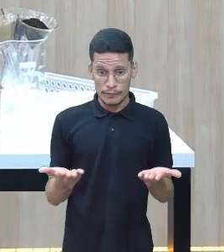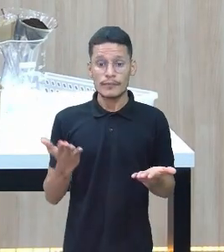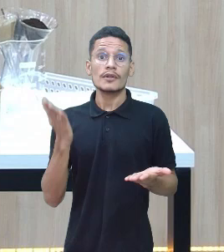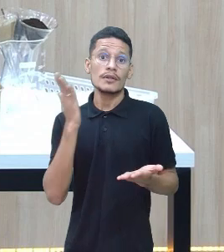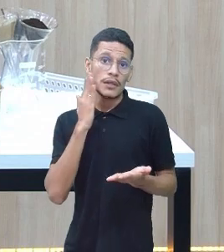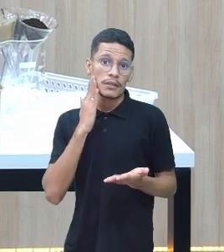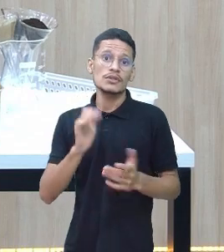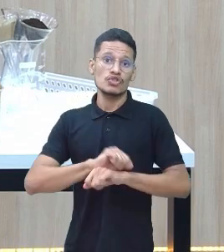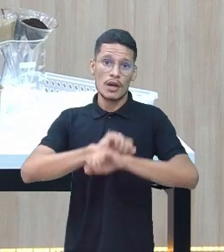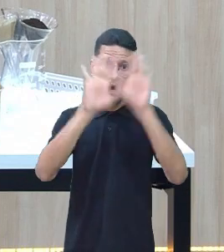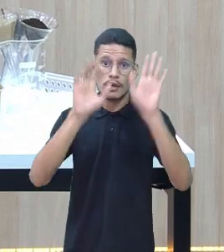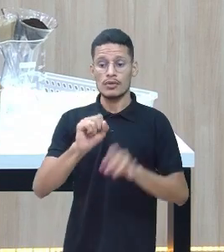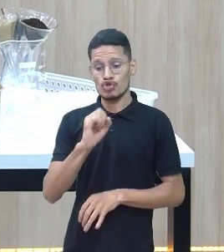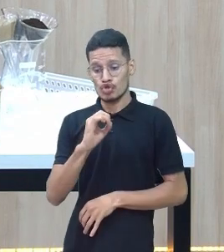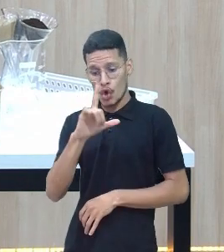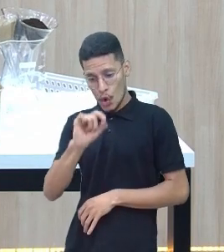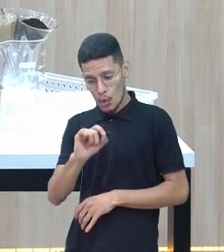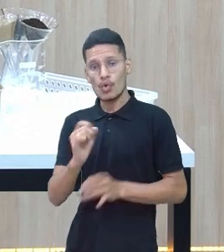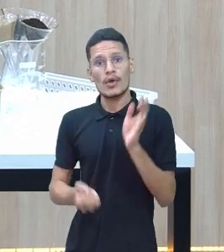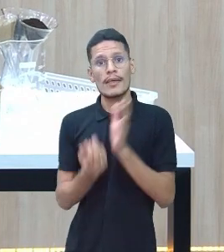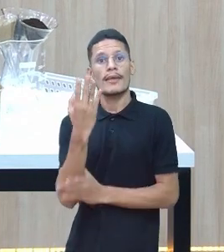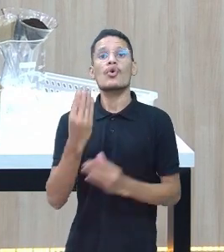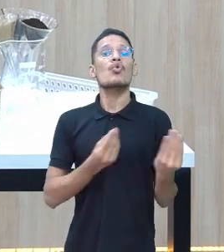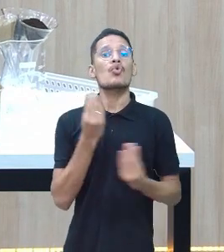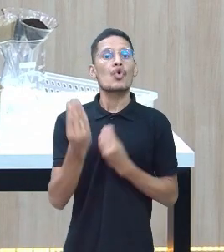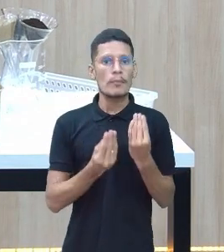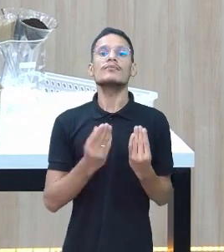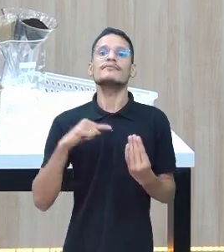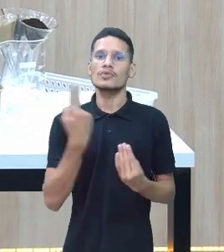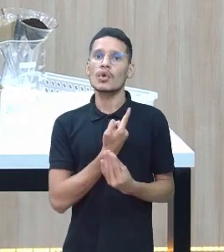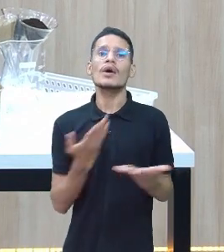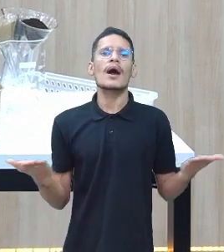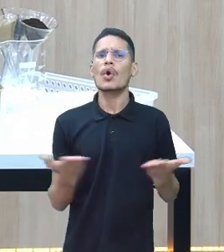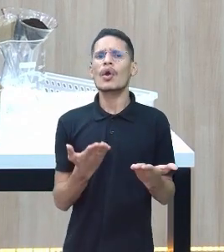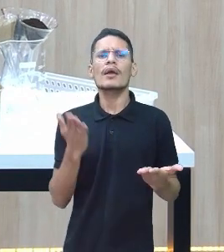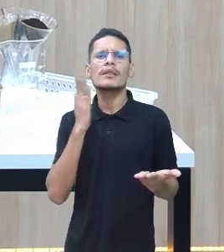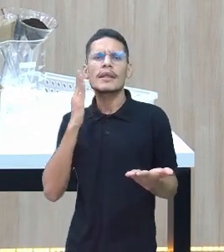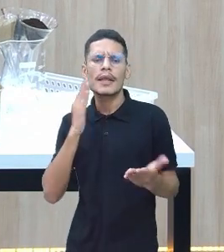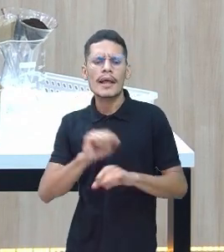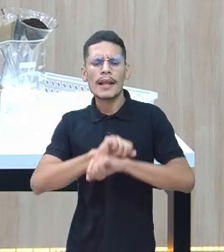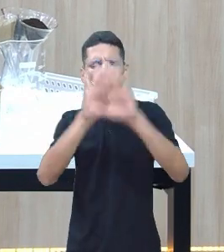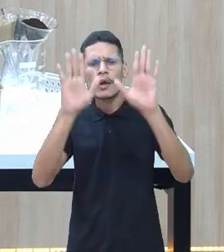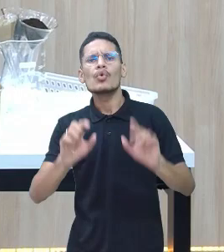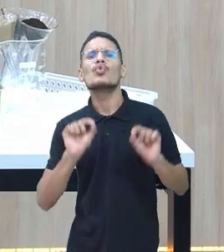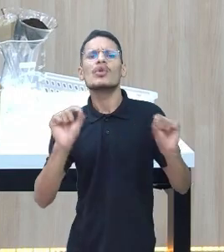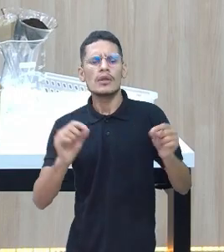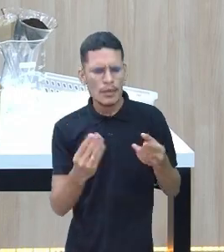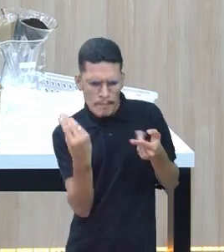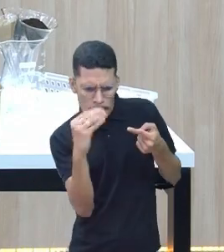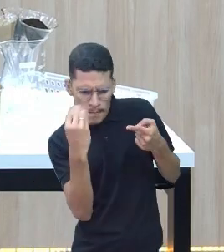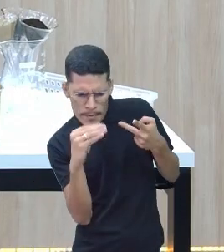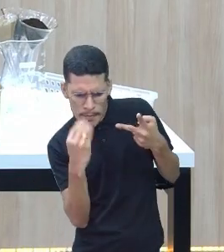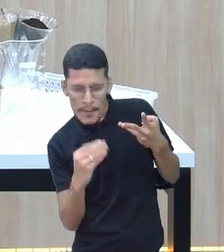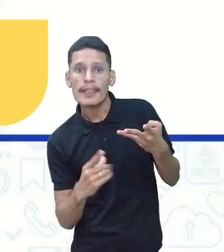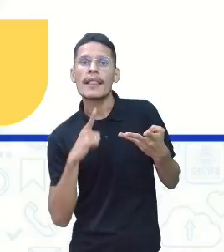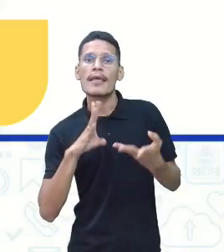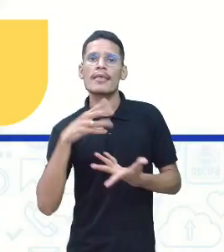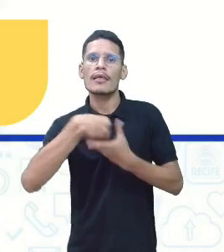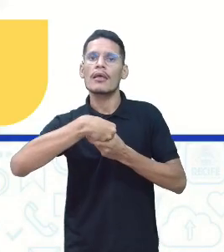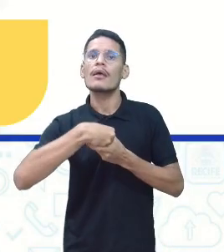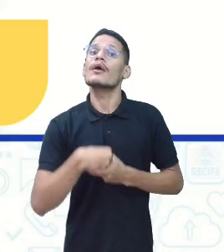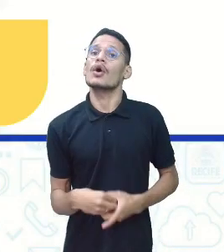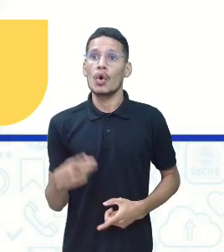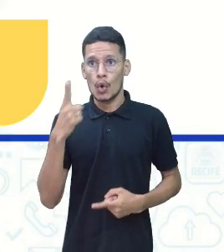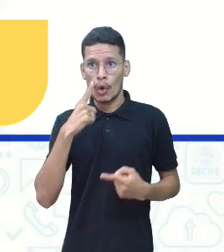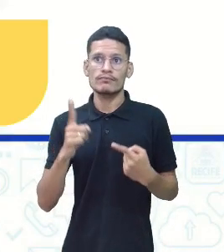Sabendo que o solo, né, como é que ele se forma, eu quero saber agora qual é a composição. Que composição é essa? Então, nós vamos ver que